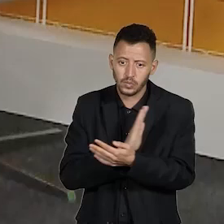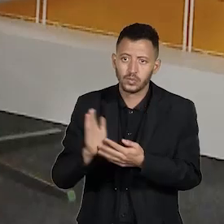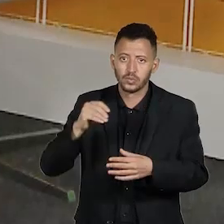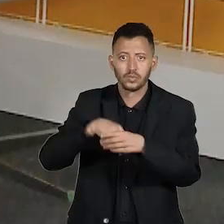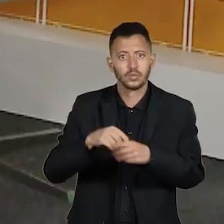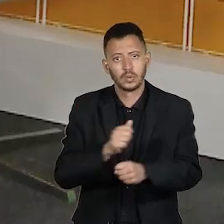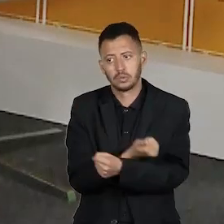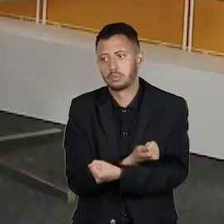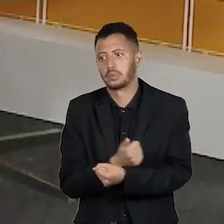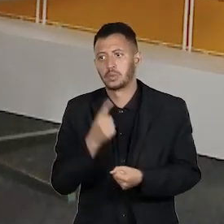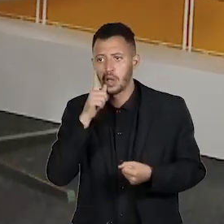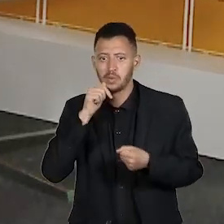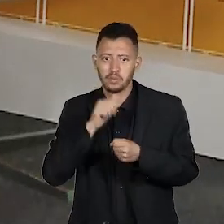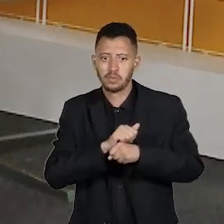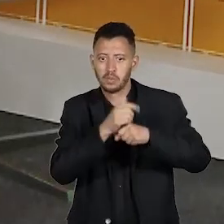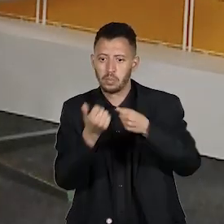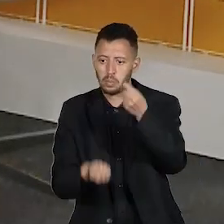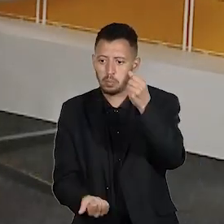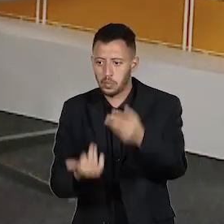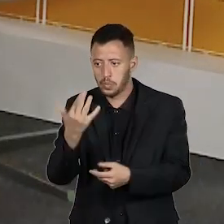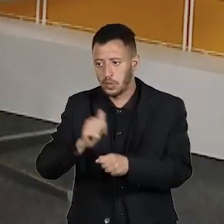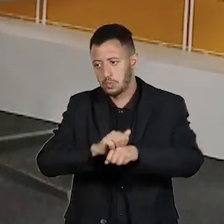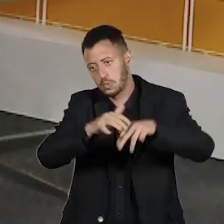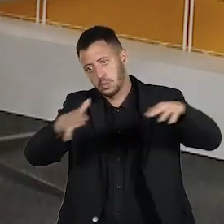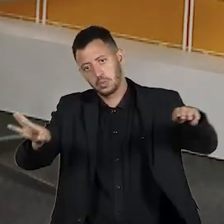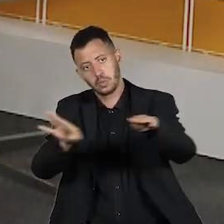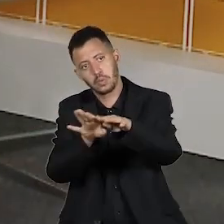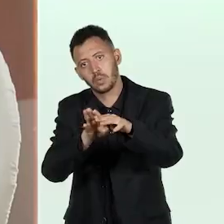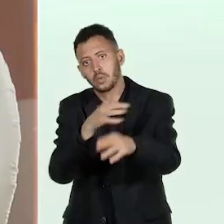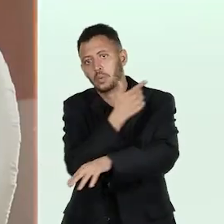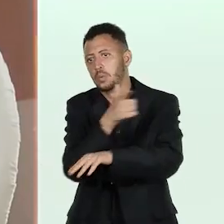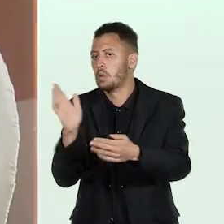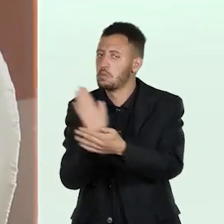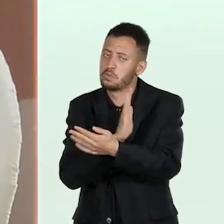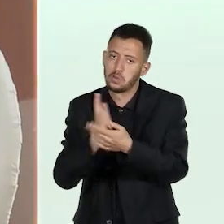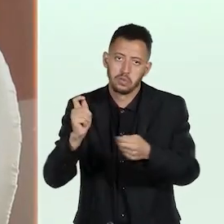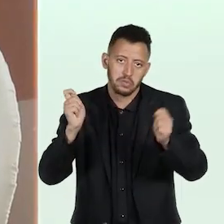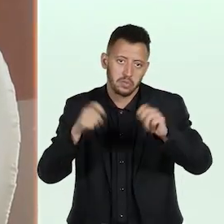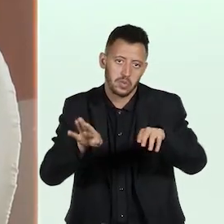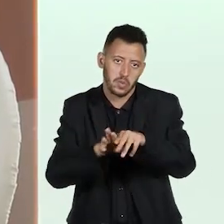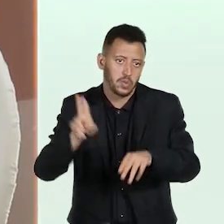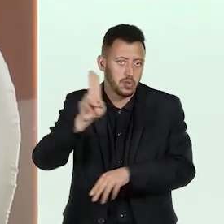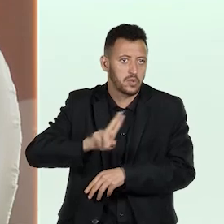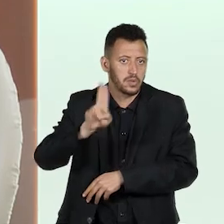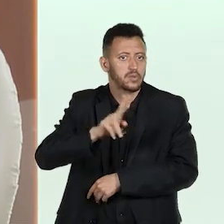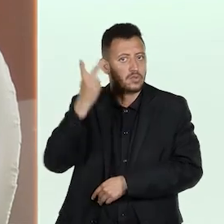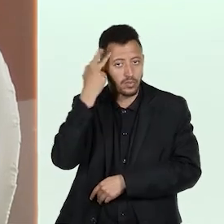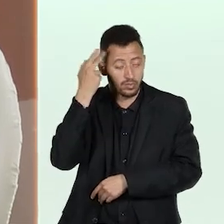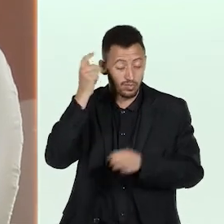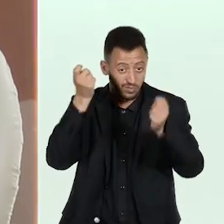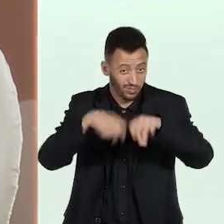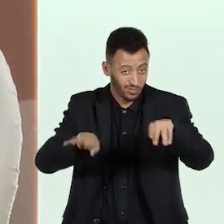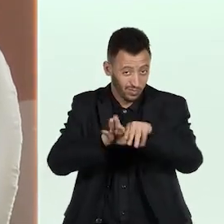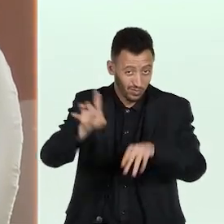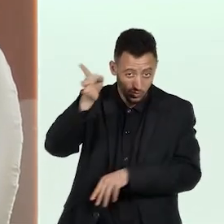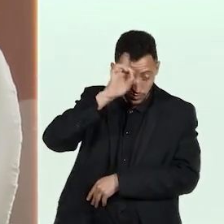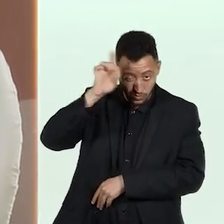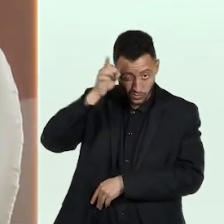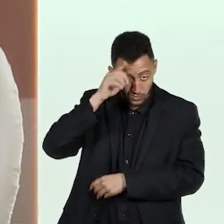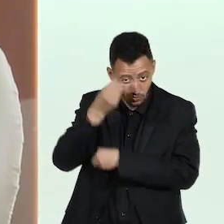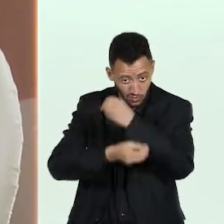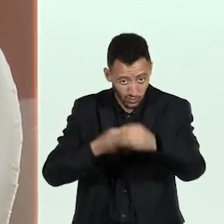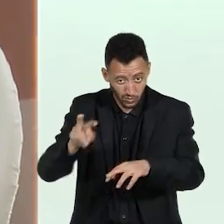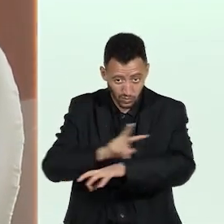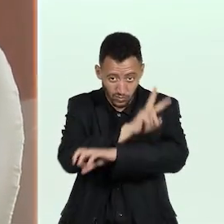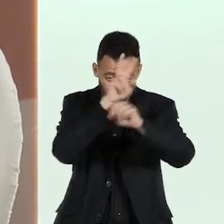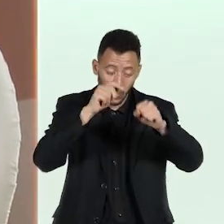você citou, nos casos de inundações, de incêndios, como nos outros casos também, que essas atividades normalmente lidam